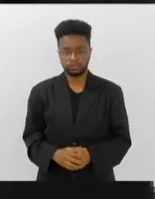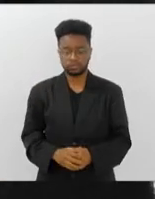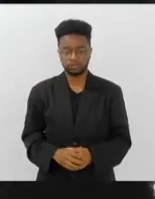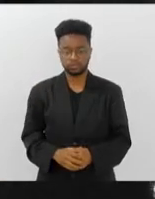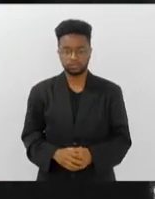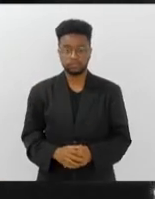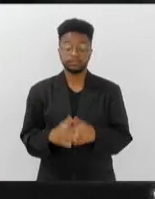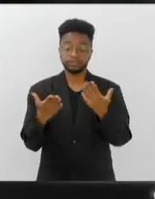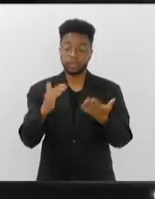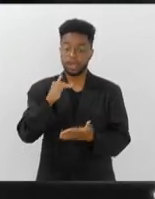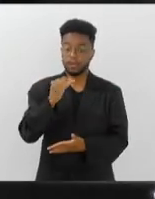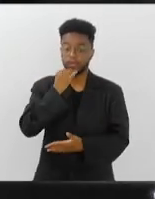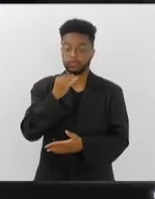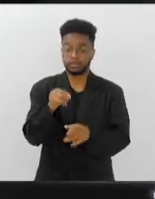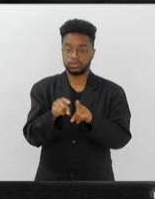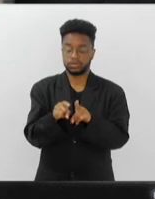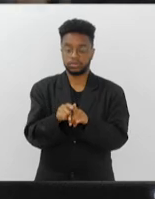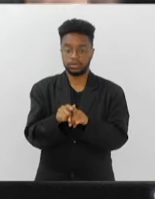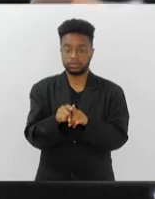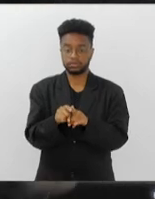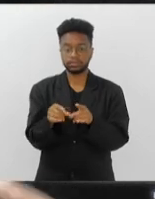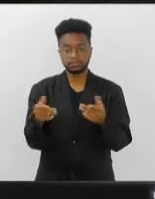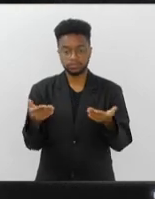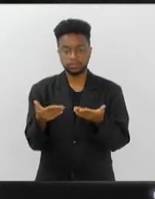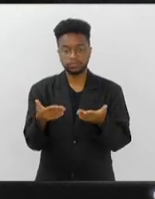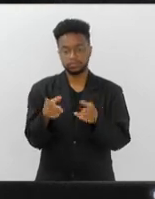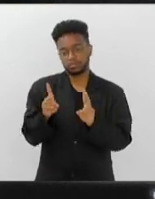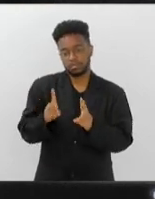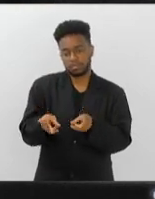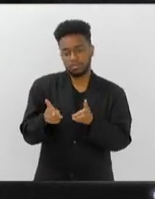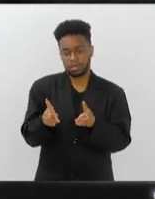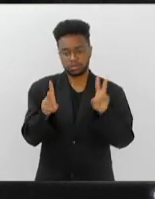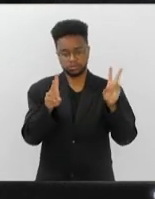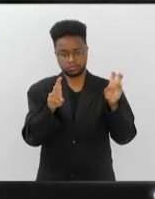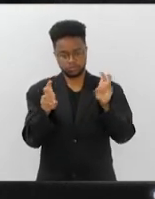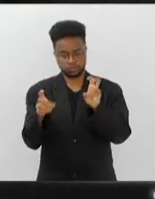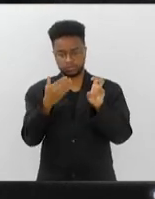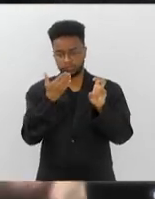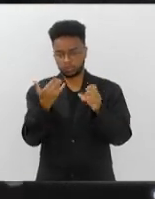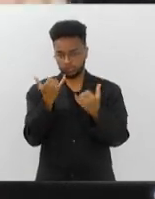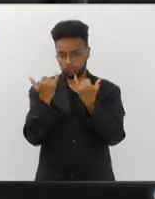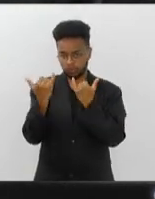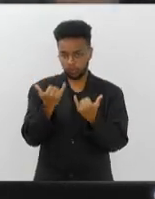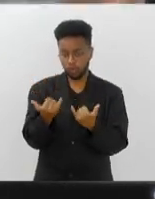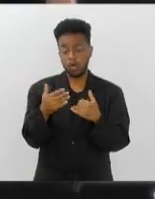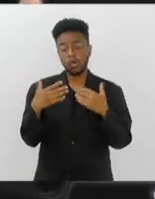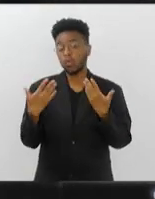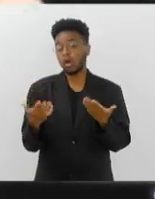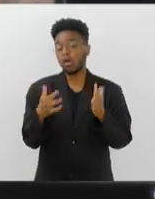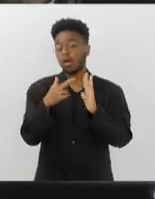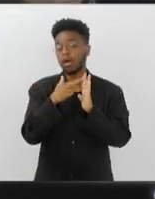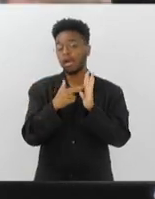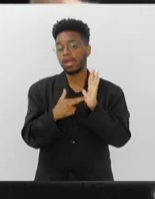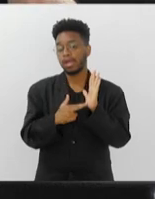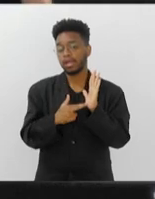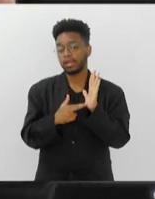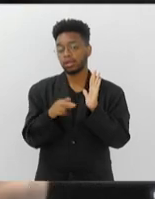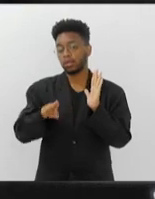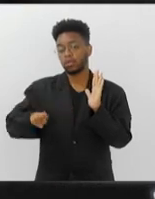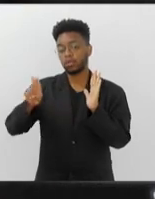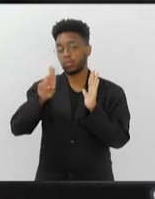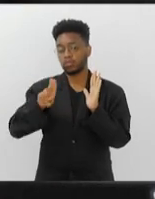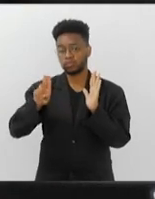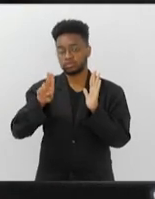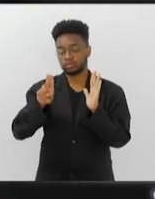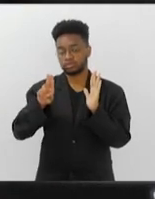aproveitando o ensejo, na mesma requerimento de formação, qual é o regulamento que eles